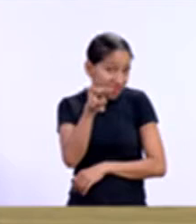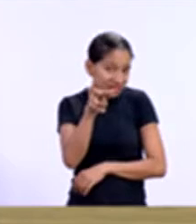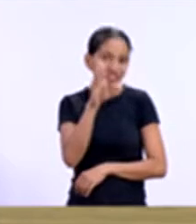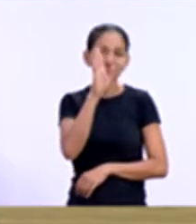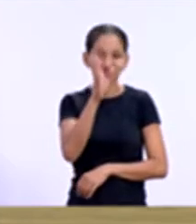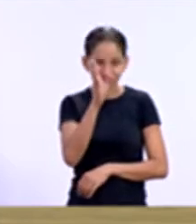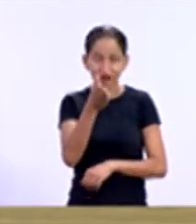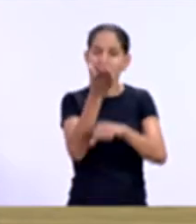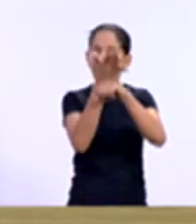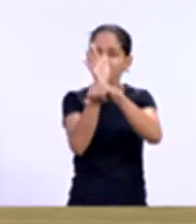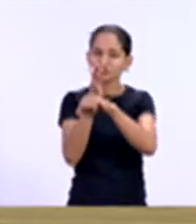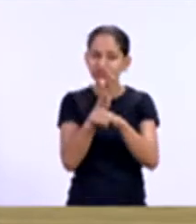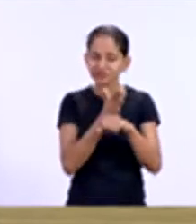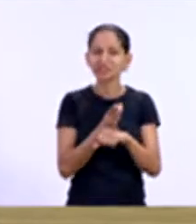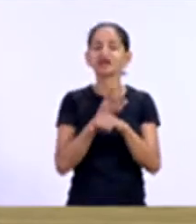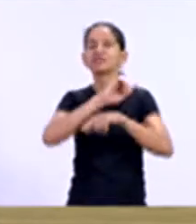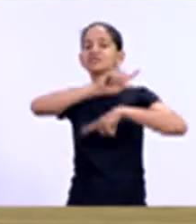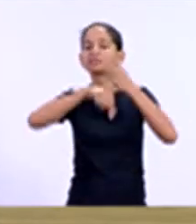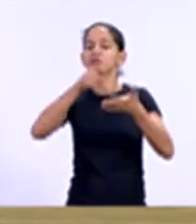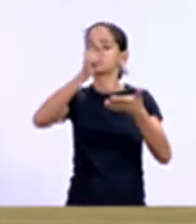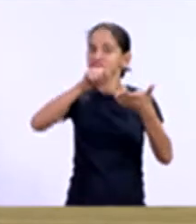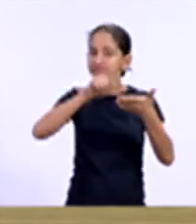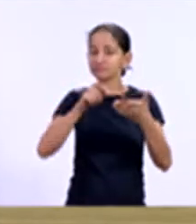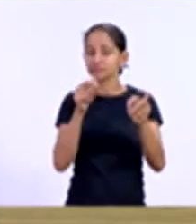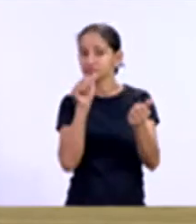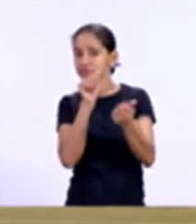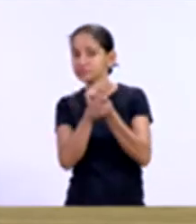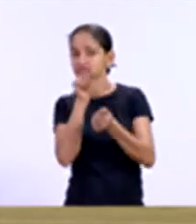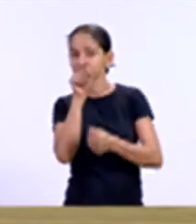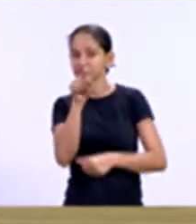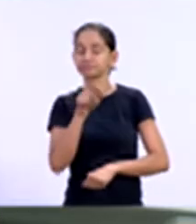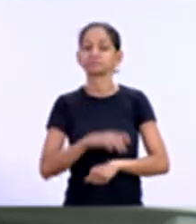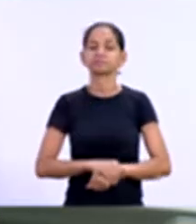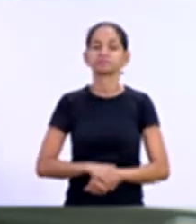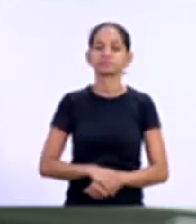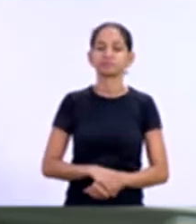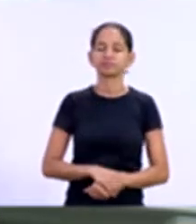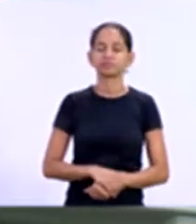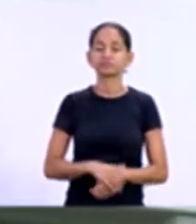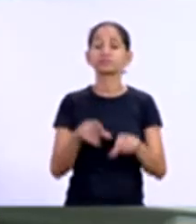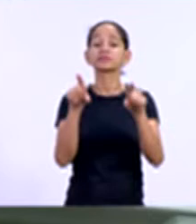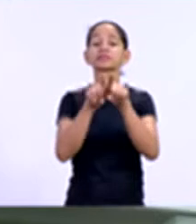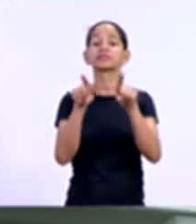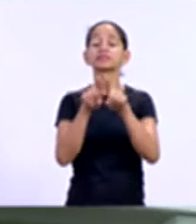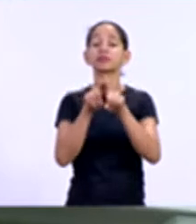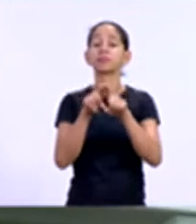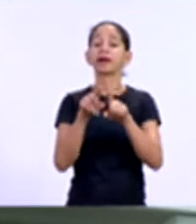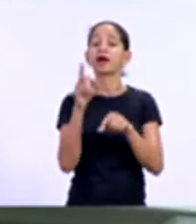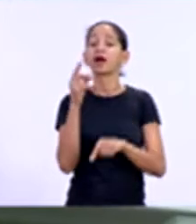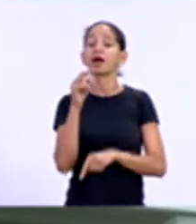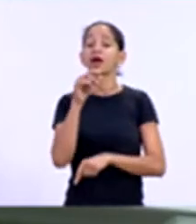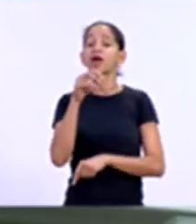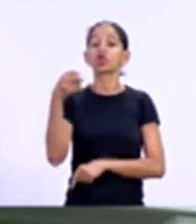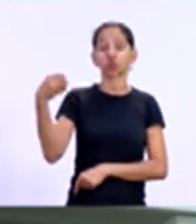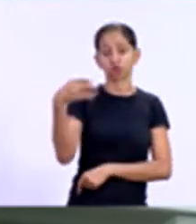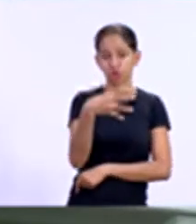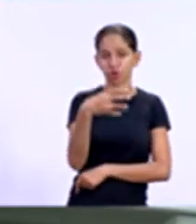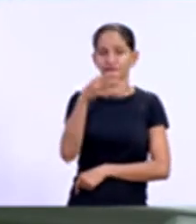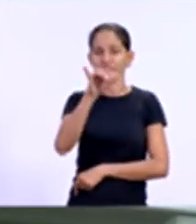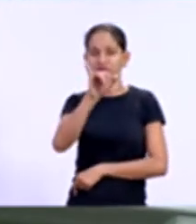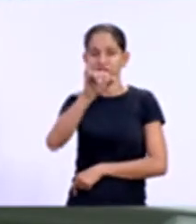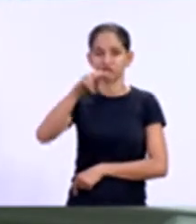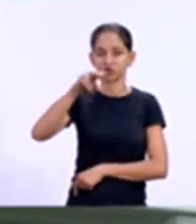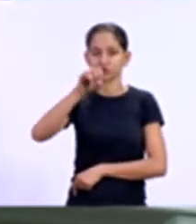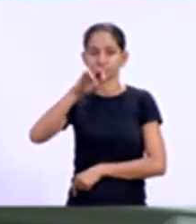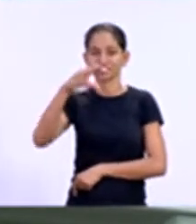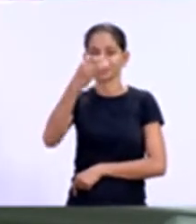nossas atividades no nosso dia a dia lá com vocês. Ela colocou que algo novo, né? Então, talvez por ser